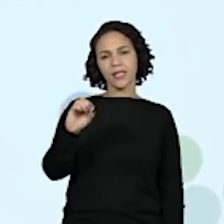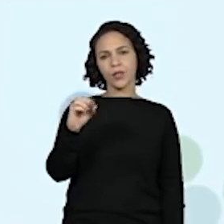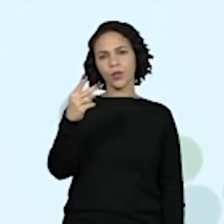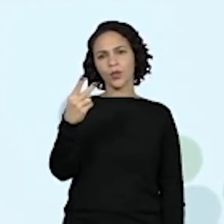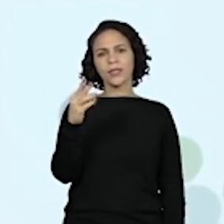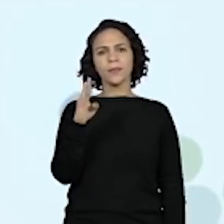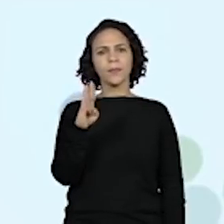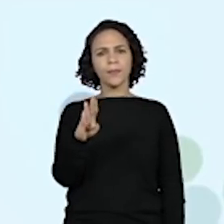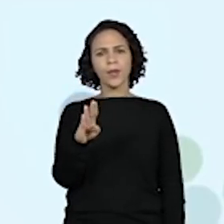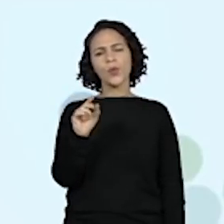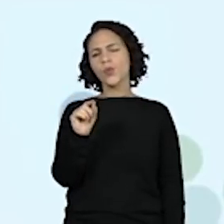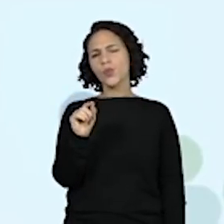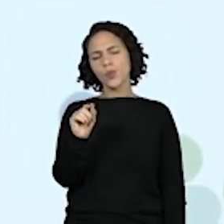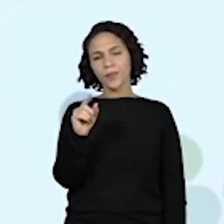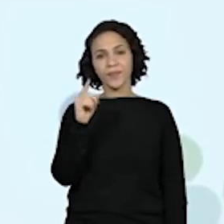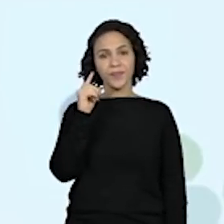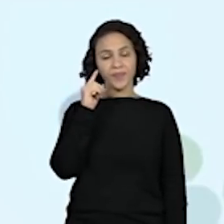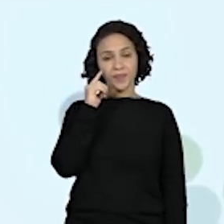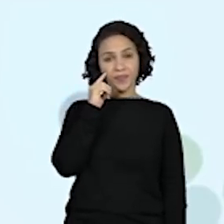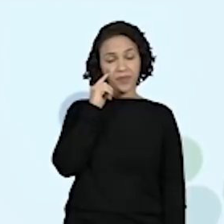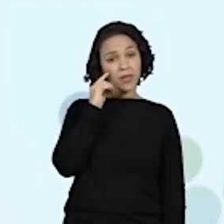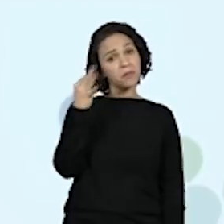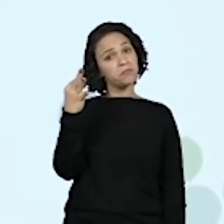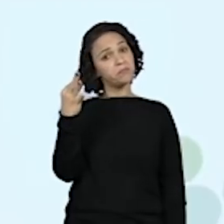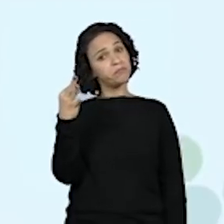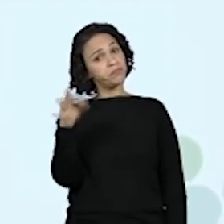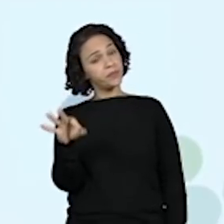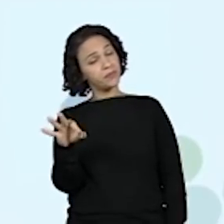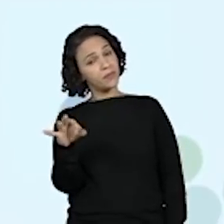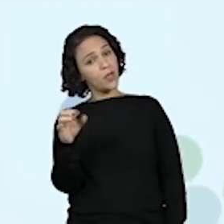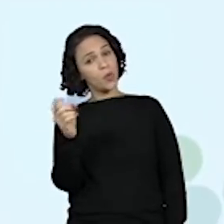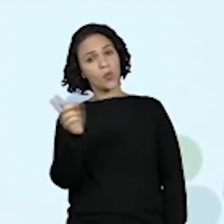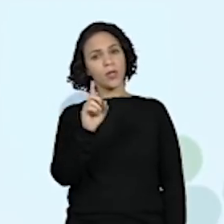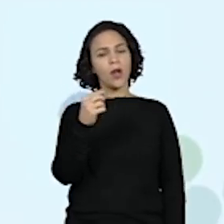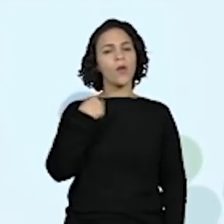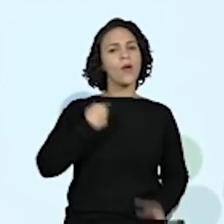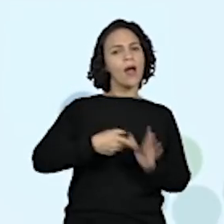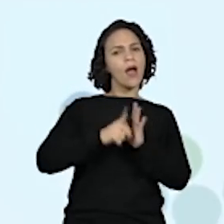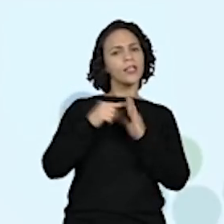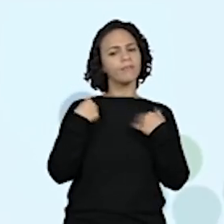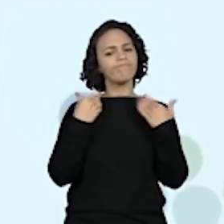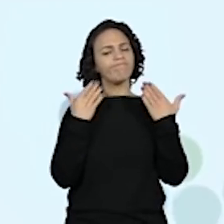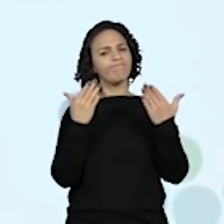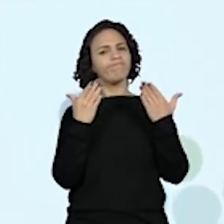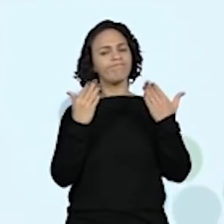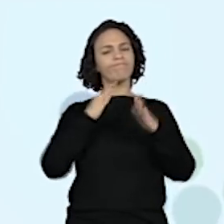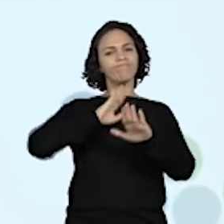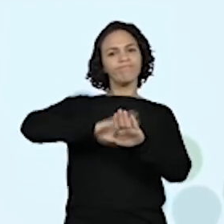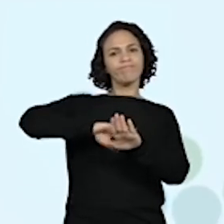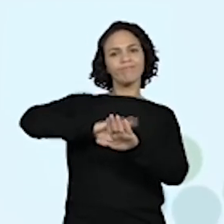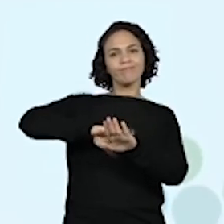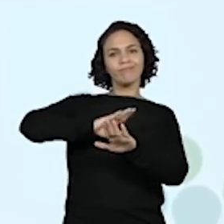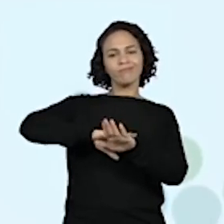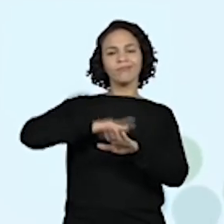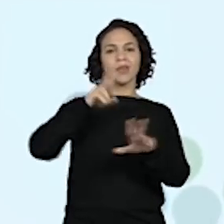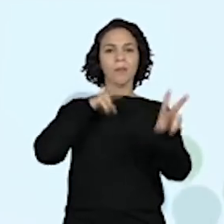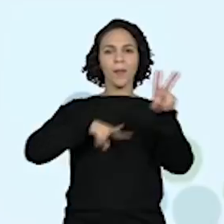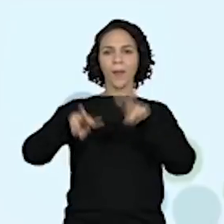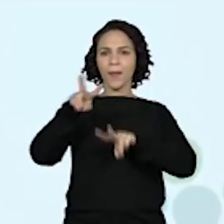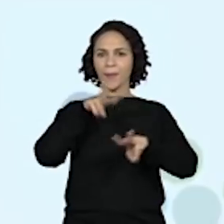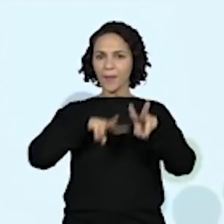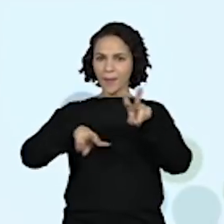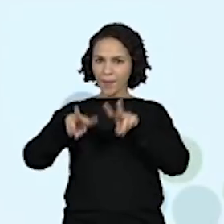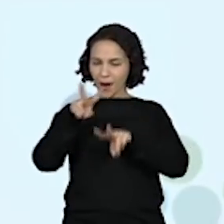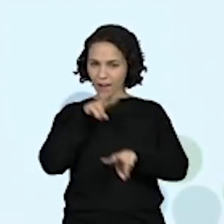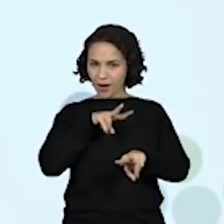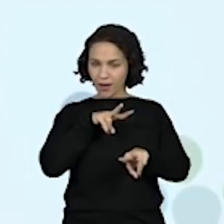EF15LP02B. Confirmar ou não antecipações e inferências realizadas antes